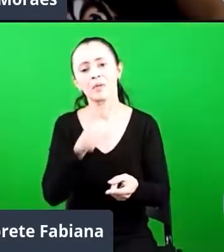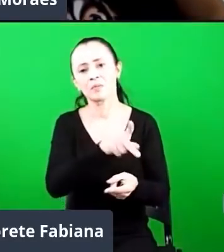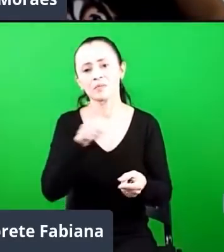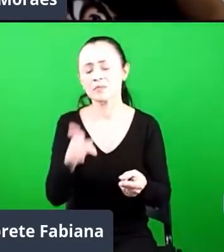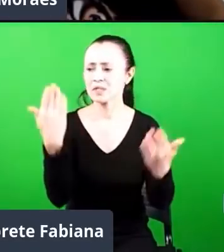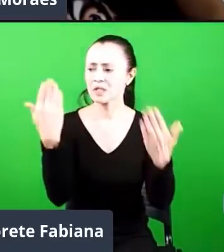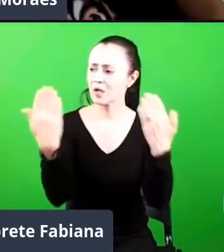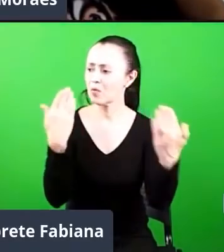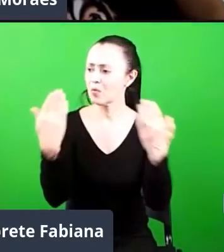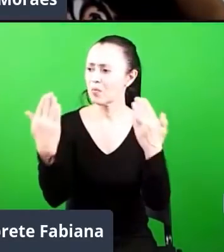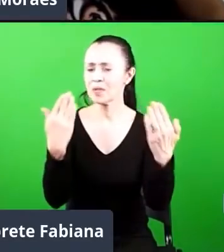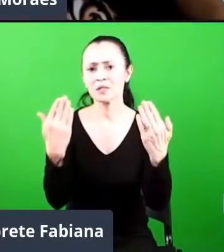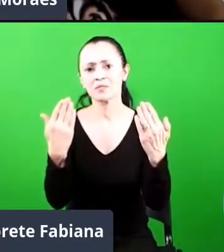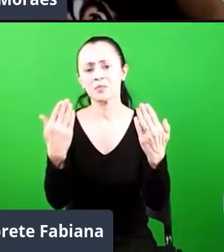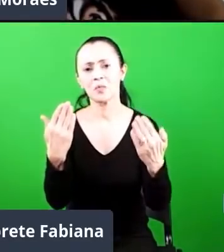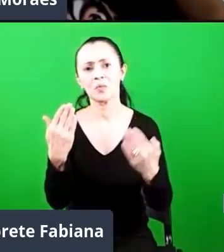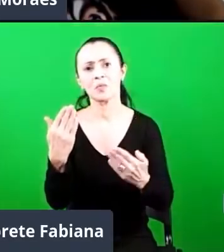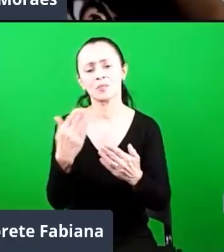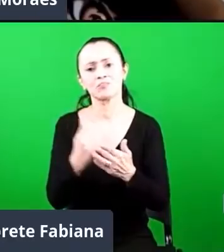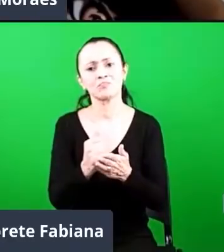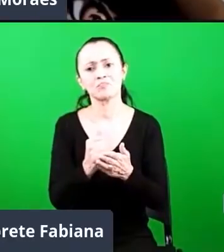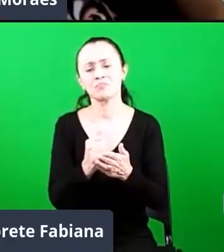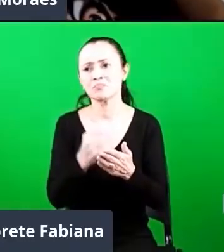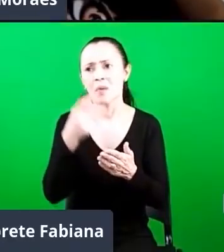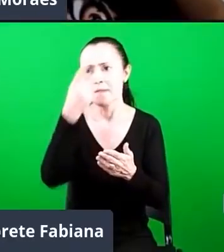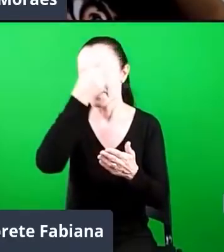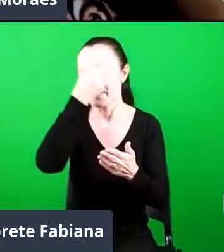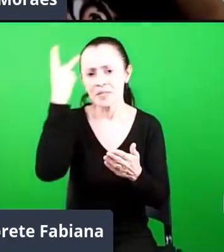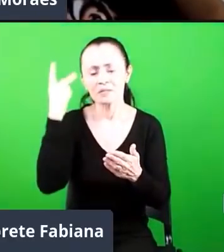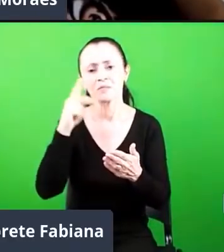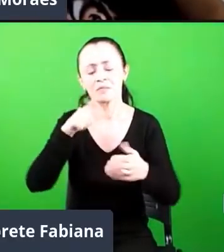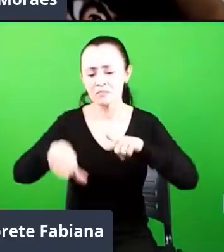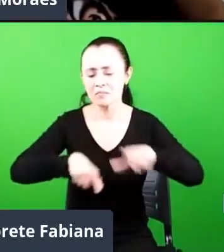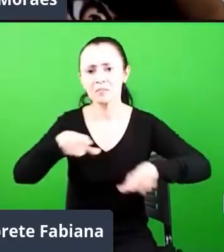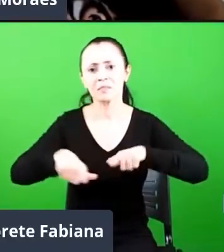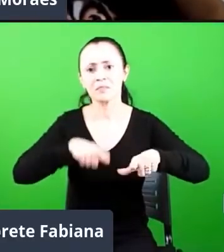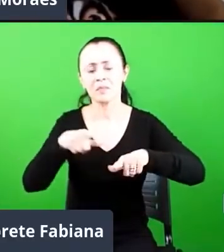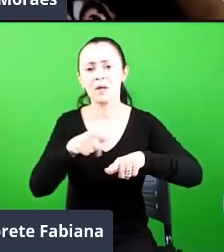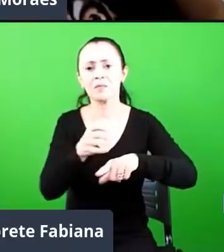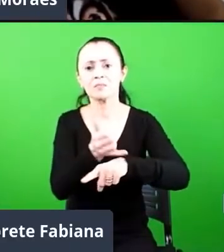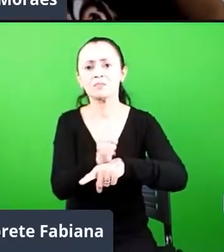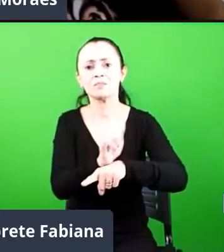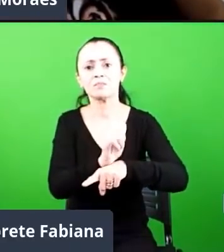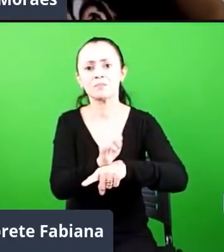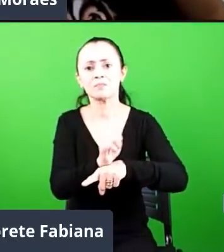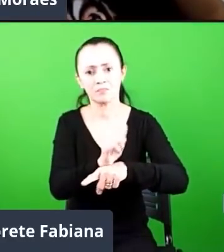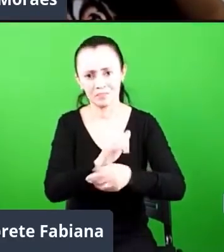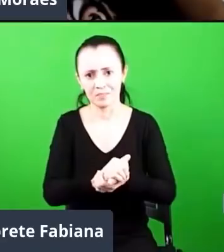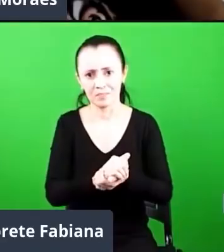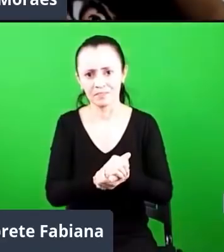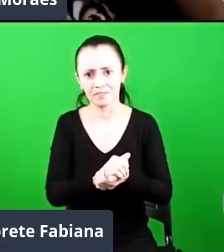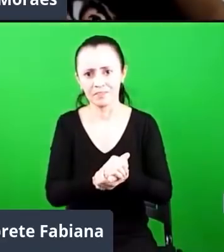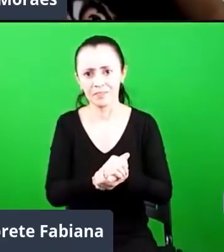professor no youtuber. Você grava um vídeo e posta na rede. Todo mundo acessa no momento que quiser e faz daquele